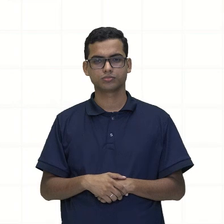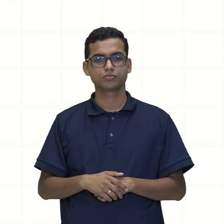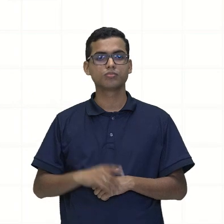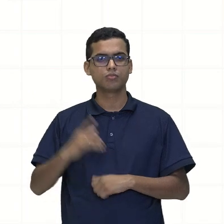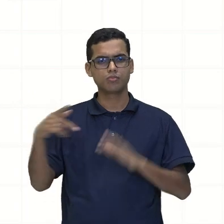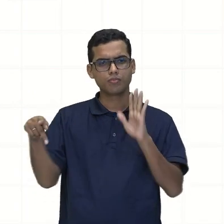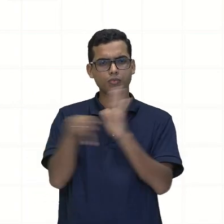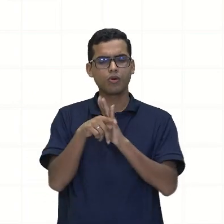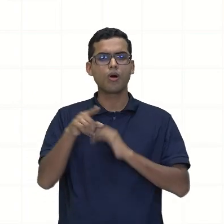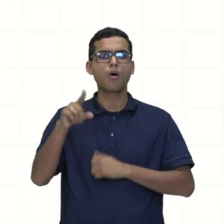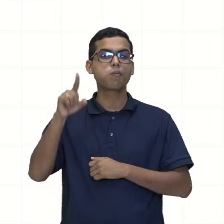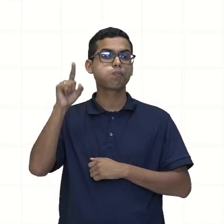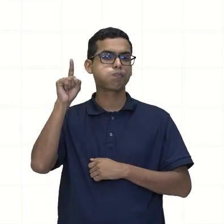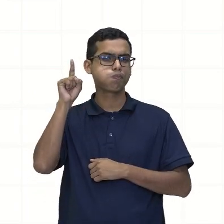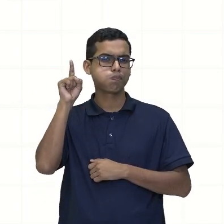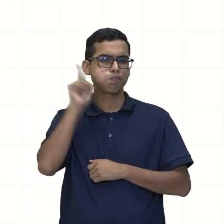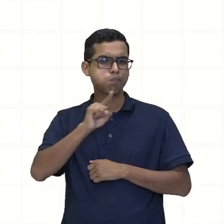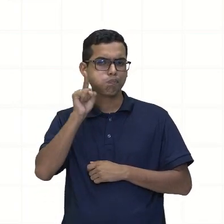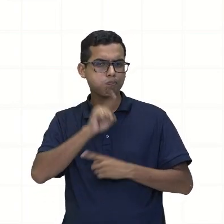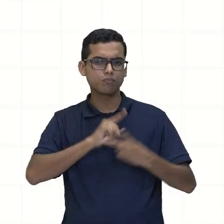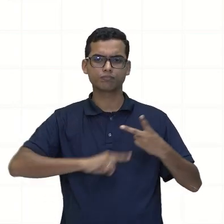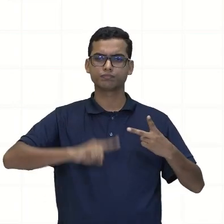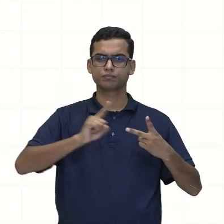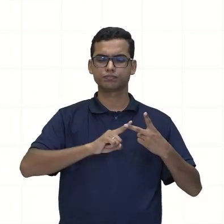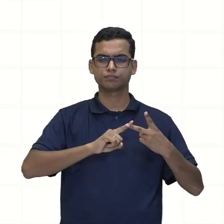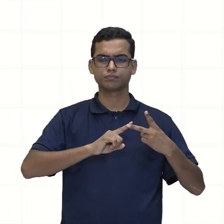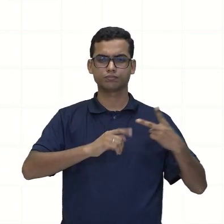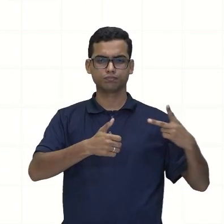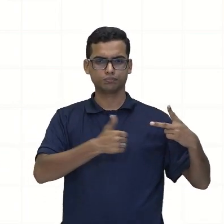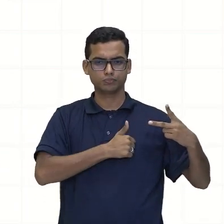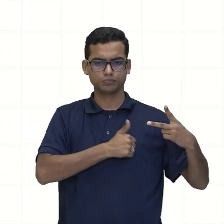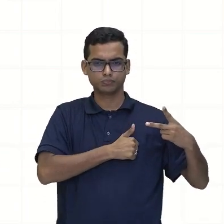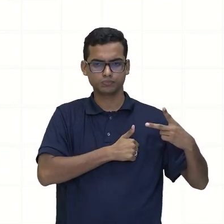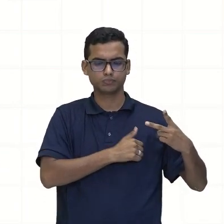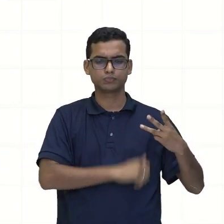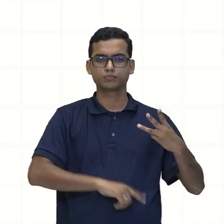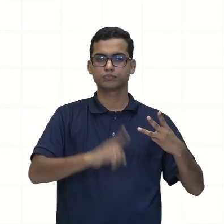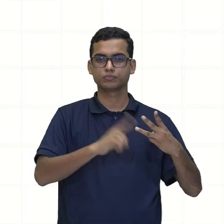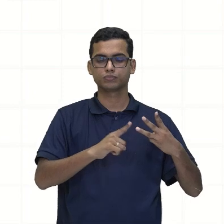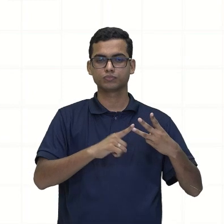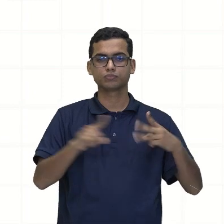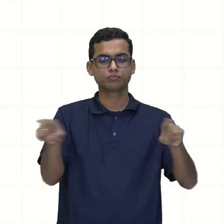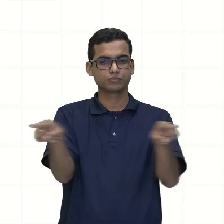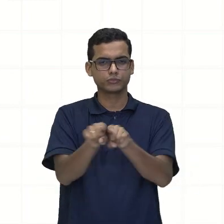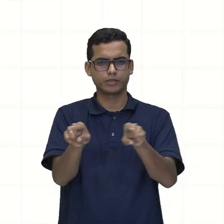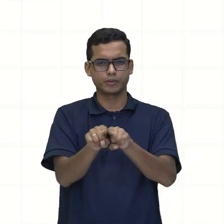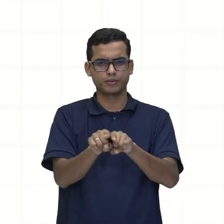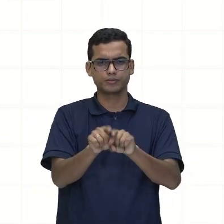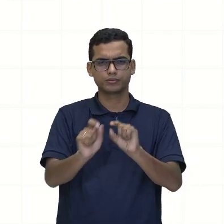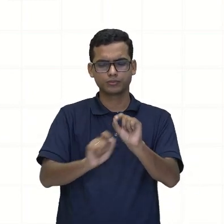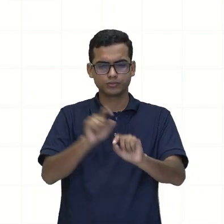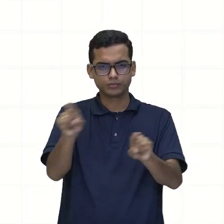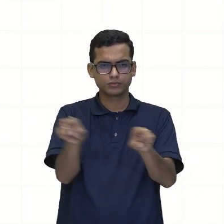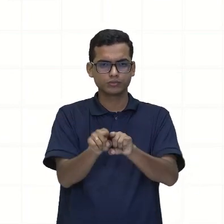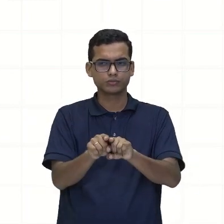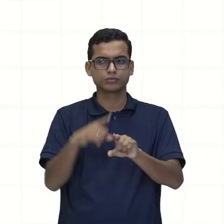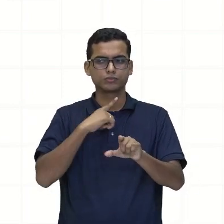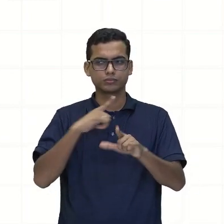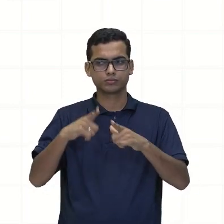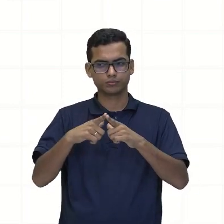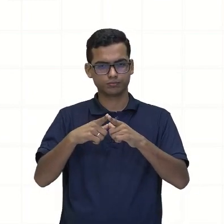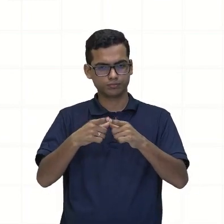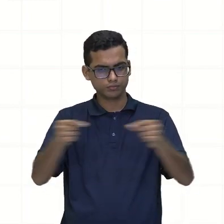Estados Unidos, no Canadá, né, nós vamos ter também no Japão, né, um grande número de brasileiros